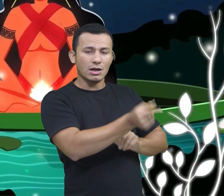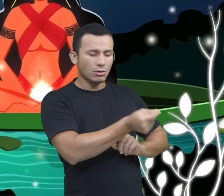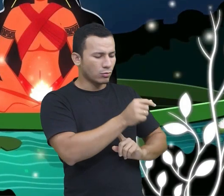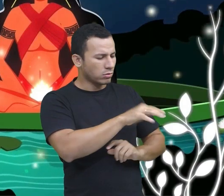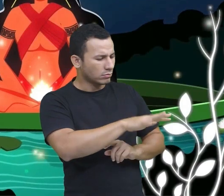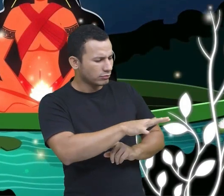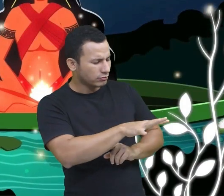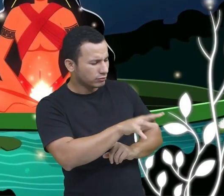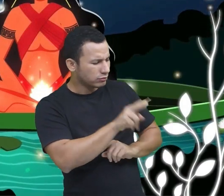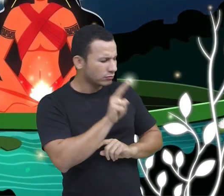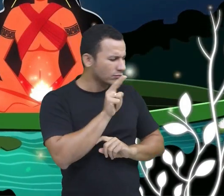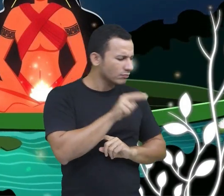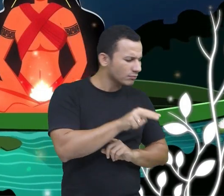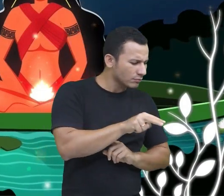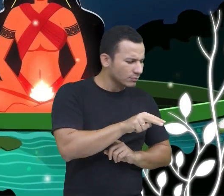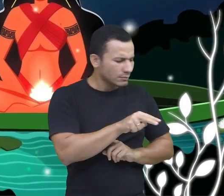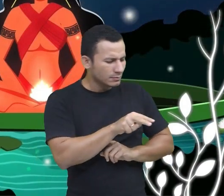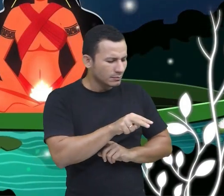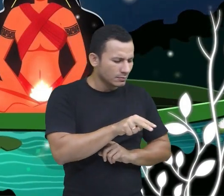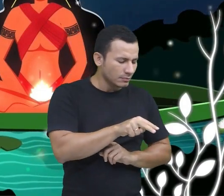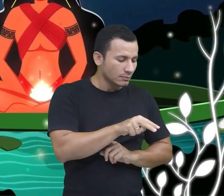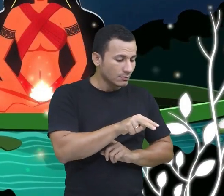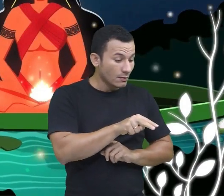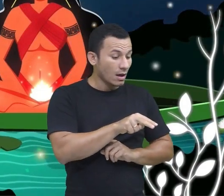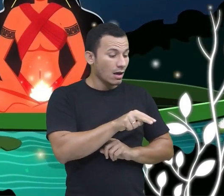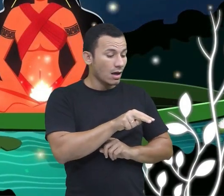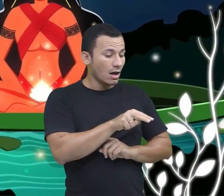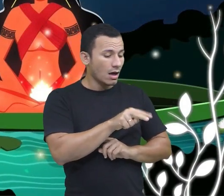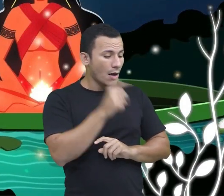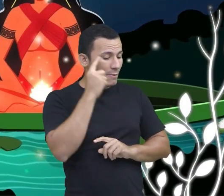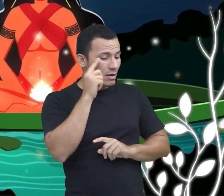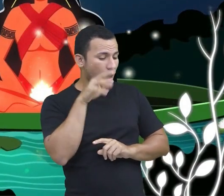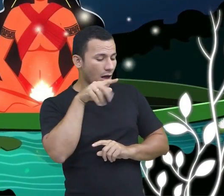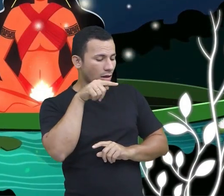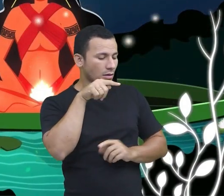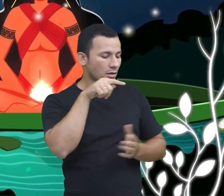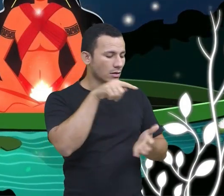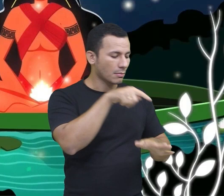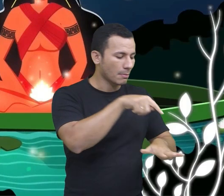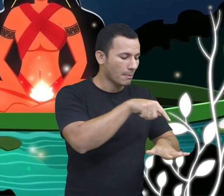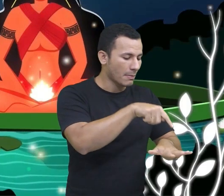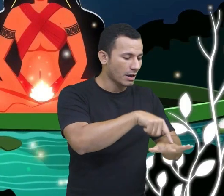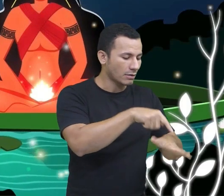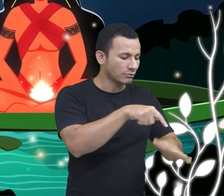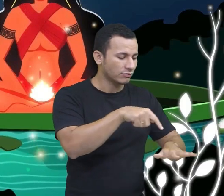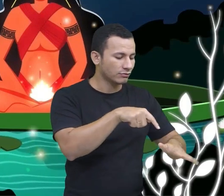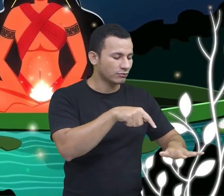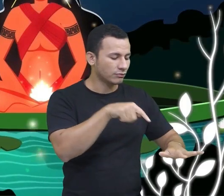lá o reflexo dela na água. E o que aconteceu? Ela tentou tocar na água, se